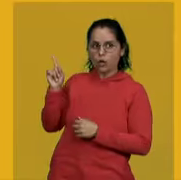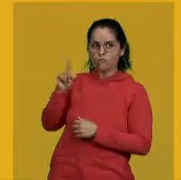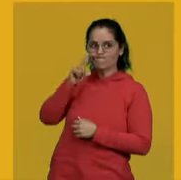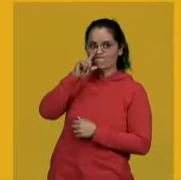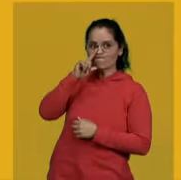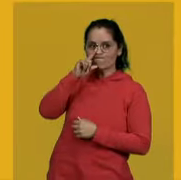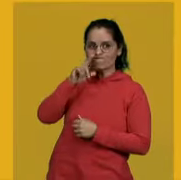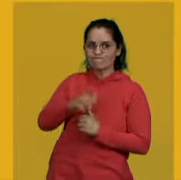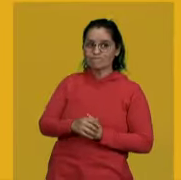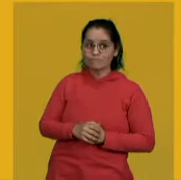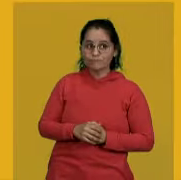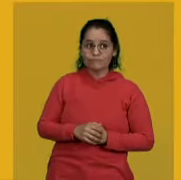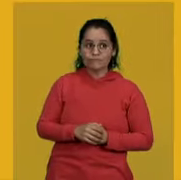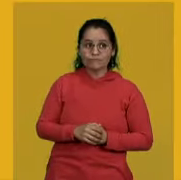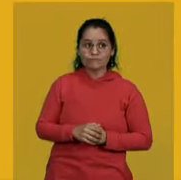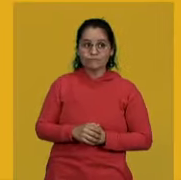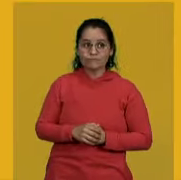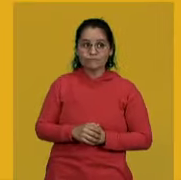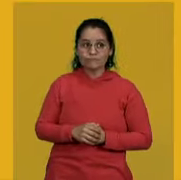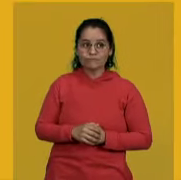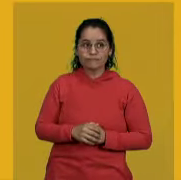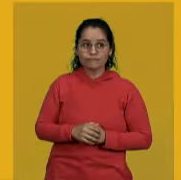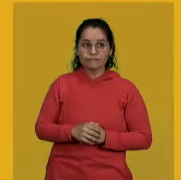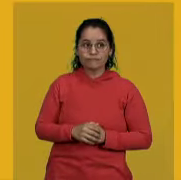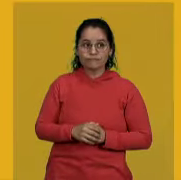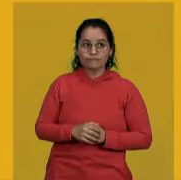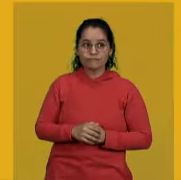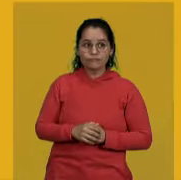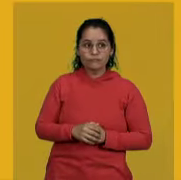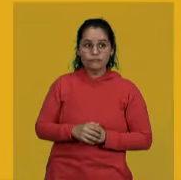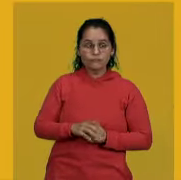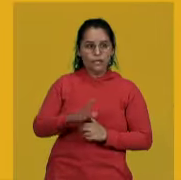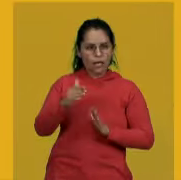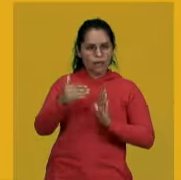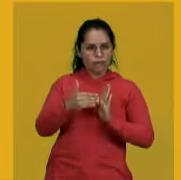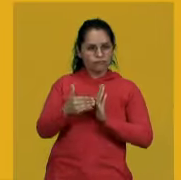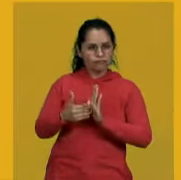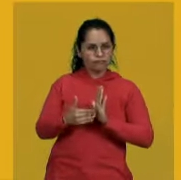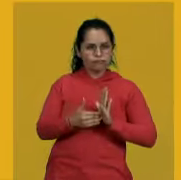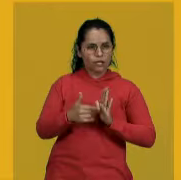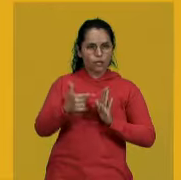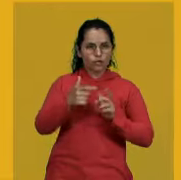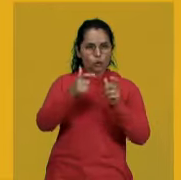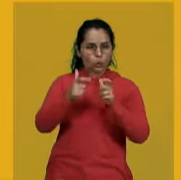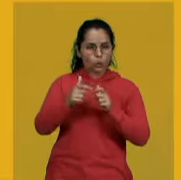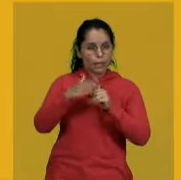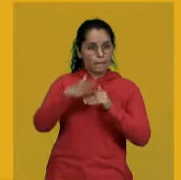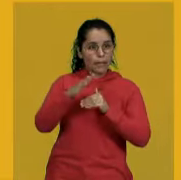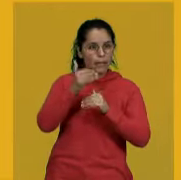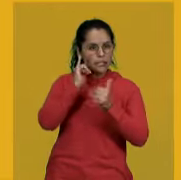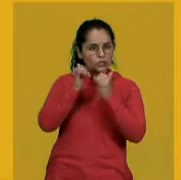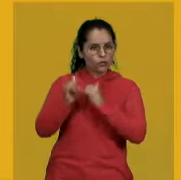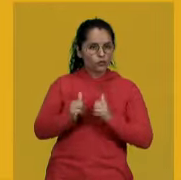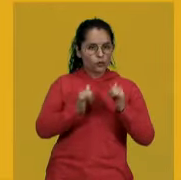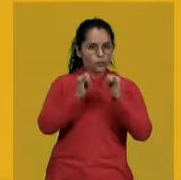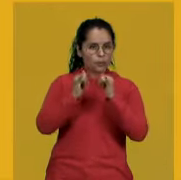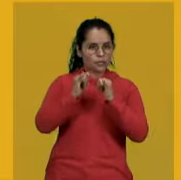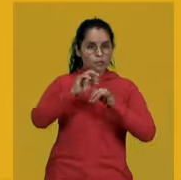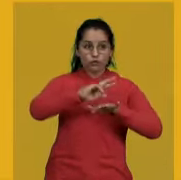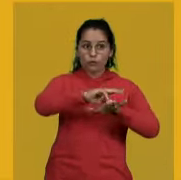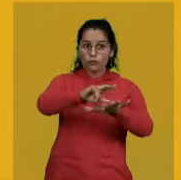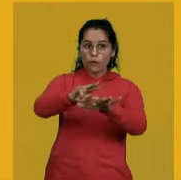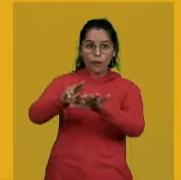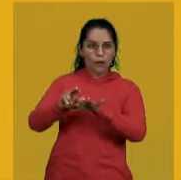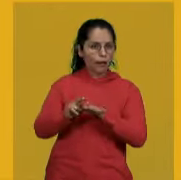né? Aqui está restrito porque não tinha um lugar para colocar mais, né, gente? São